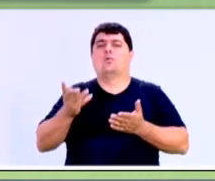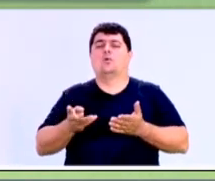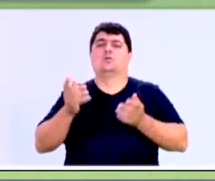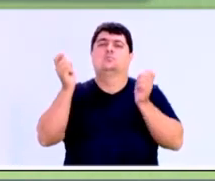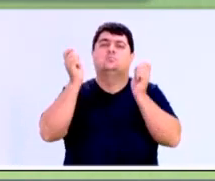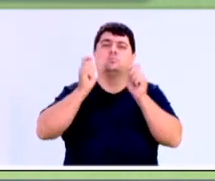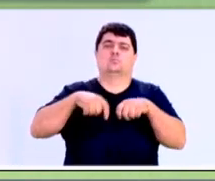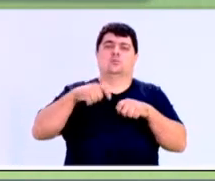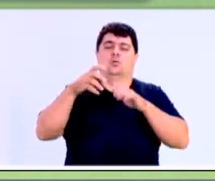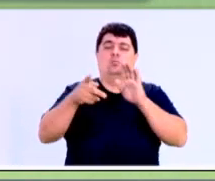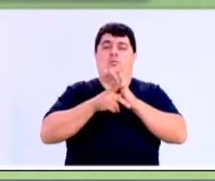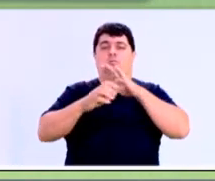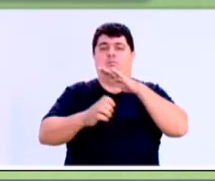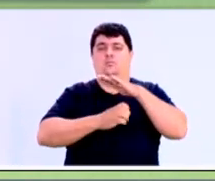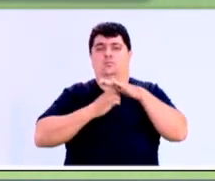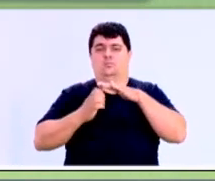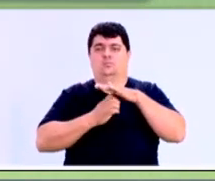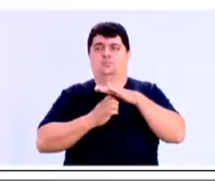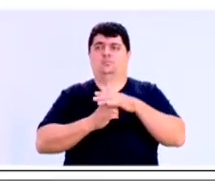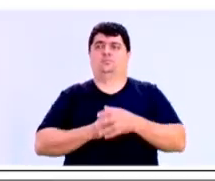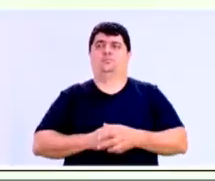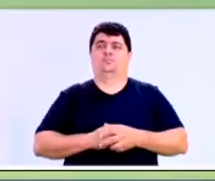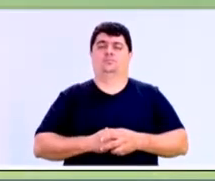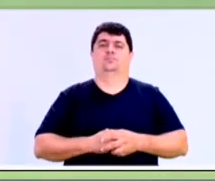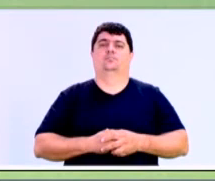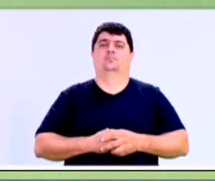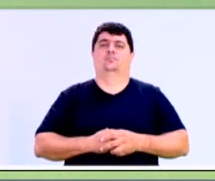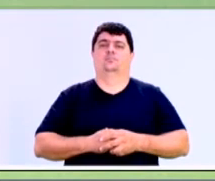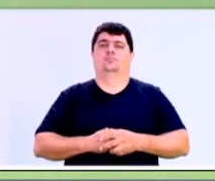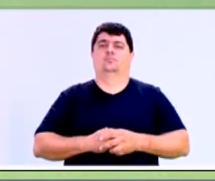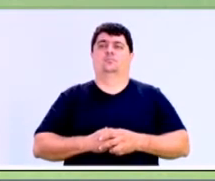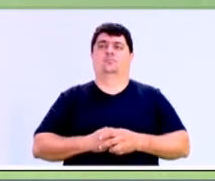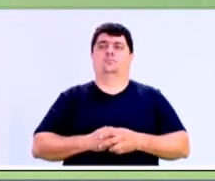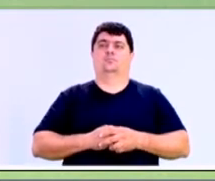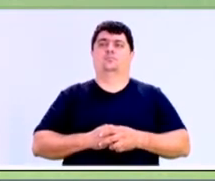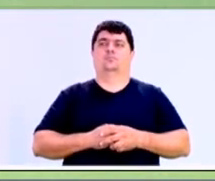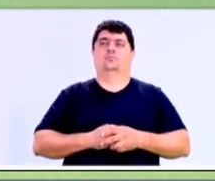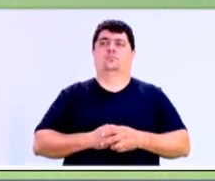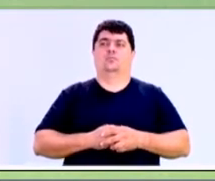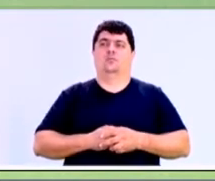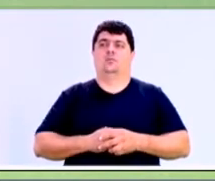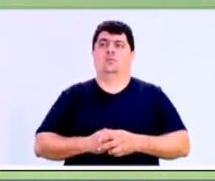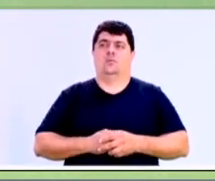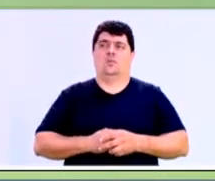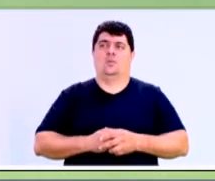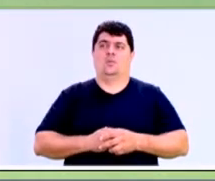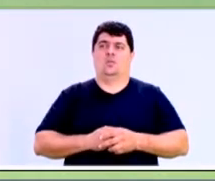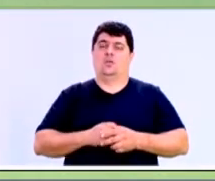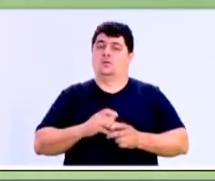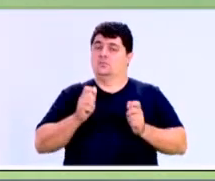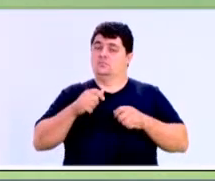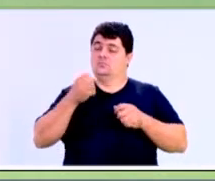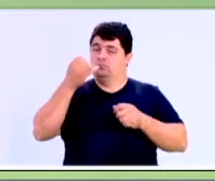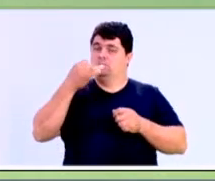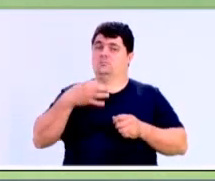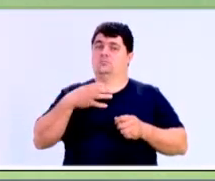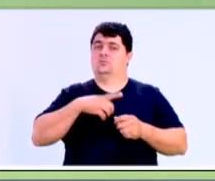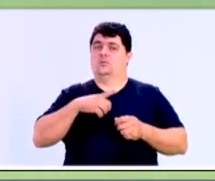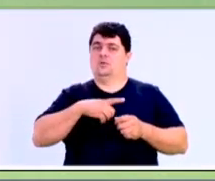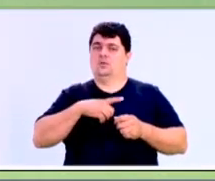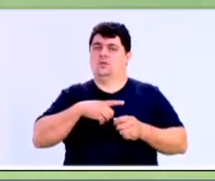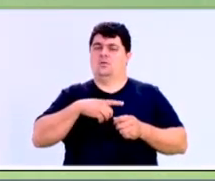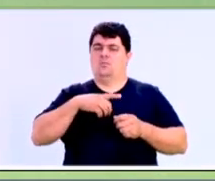das empresas. Ok? Então, assim, eu saliento que, mesmo os